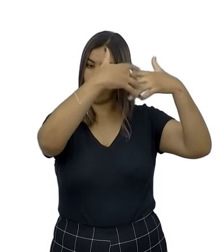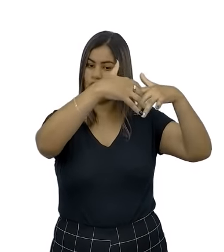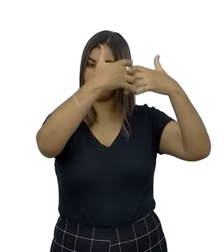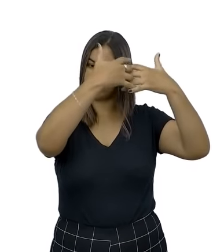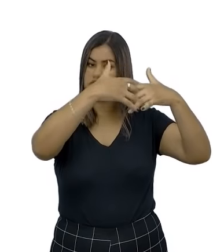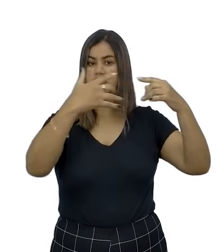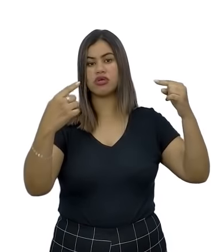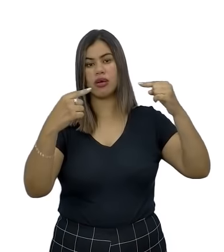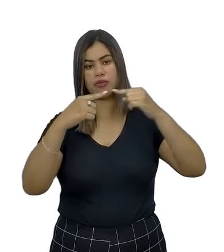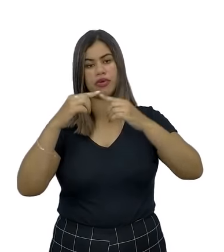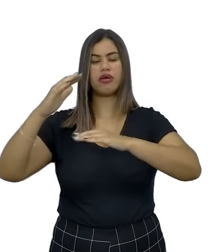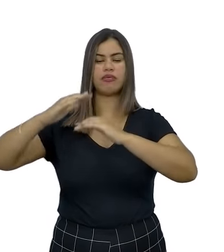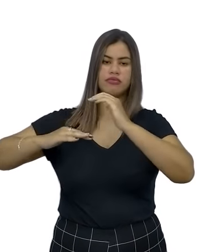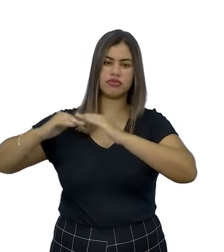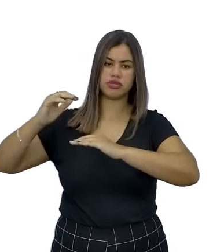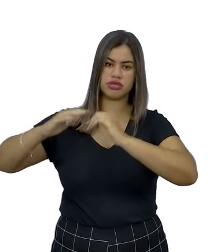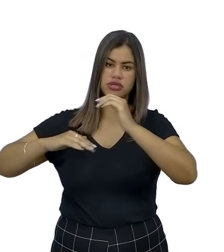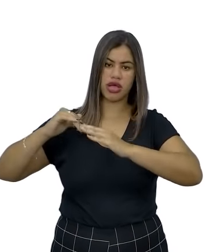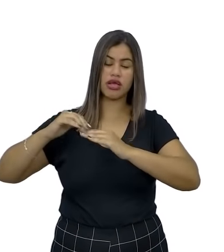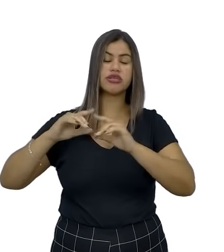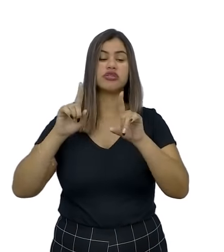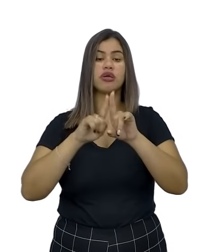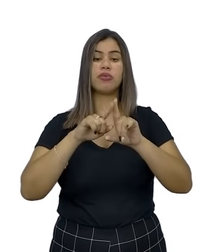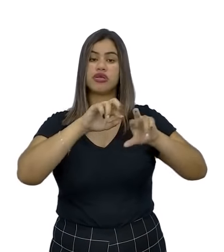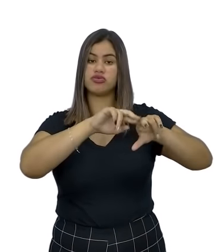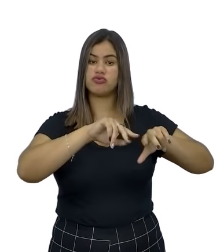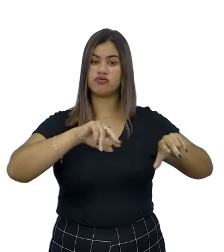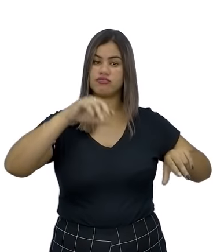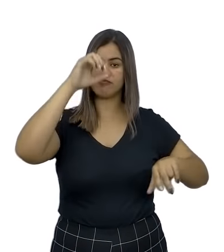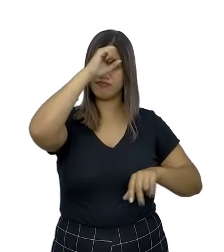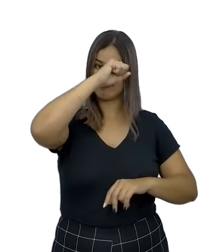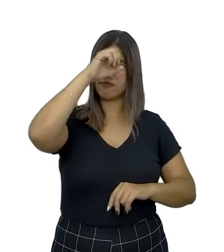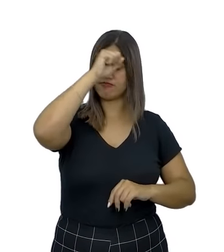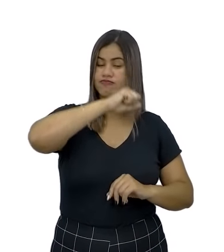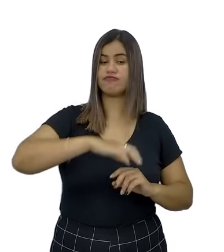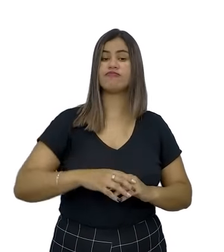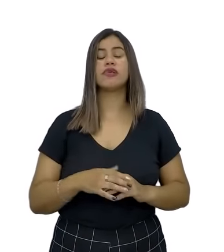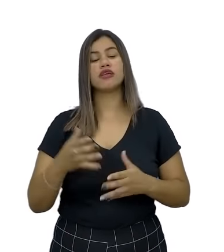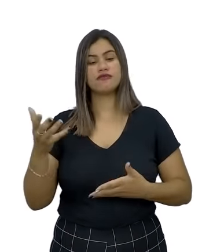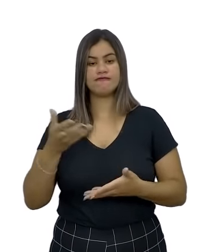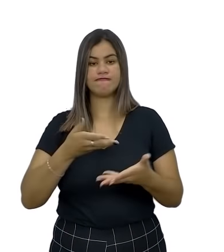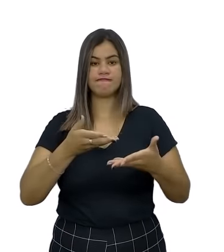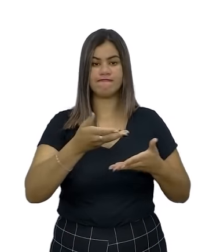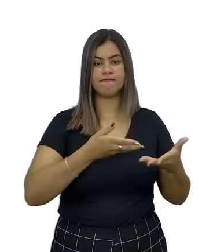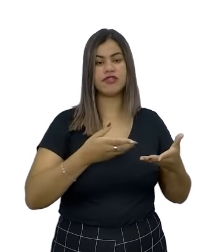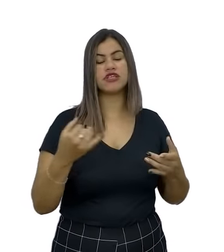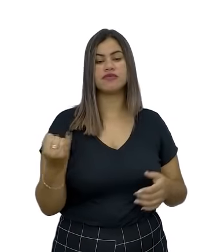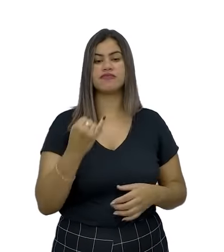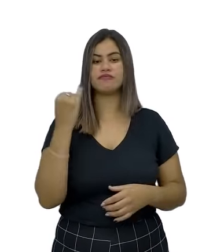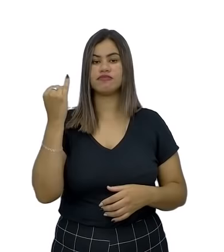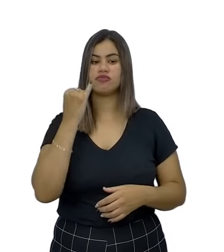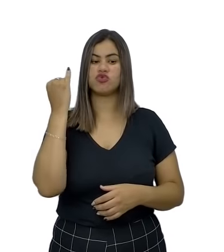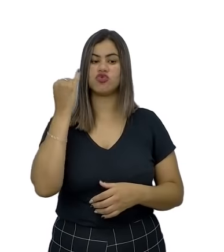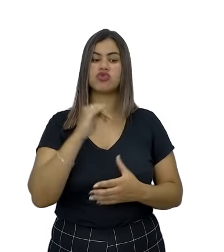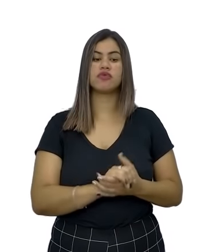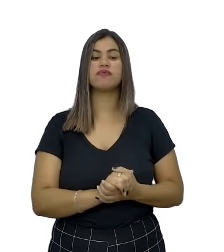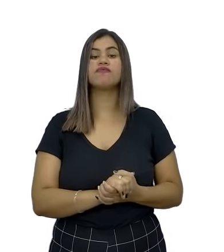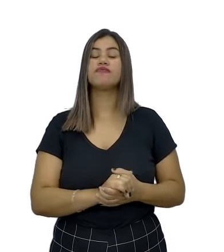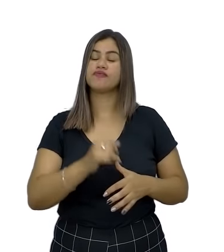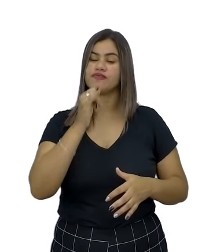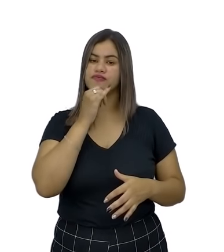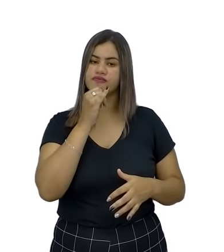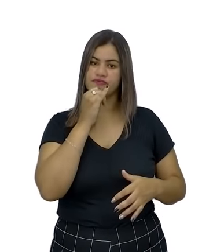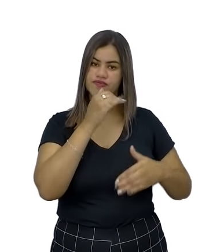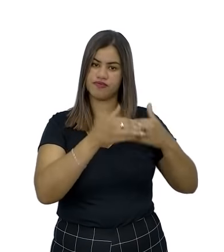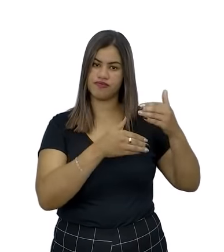habilidades e quais os objetos de conhecimento. É bacana a gente fazer essa relação, né? Quando a gente fala de processo cognitivo,